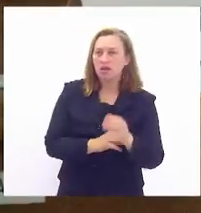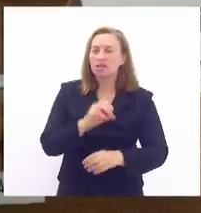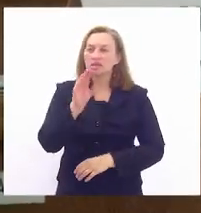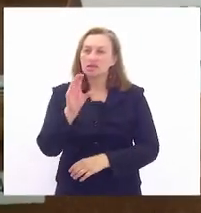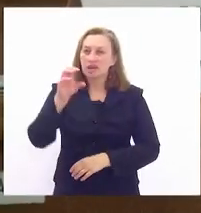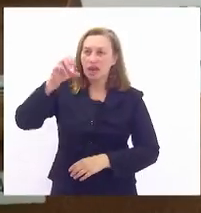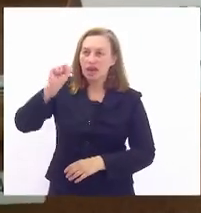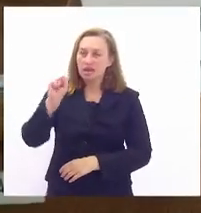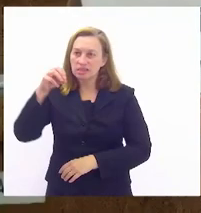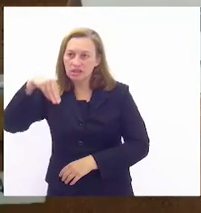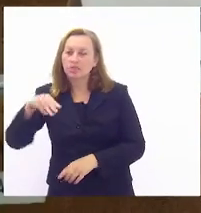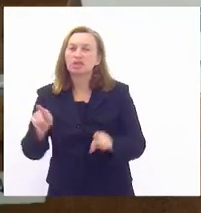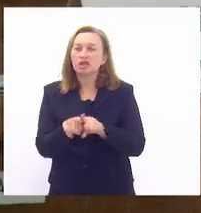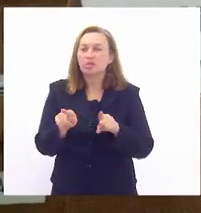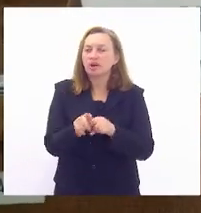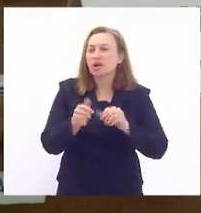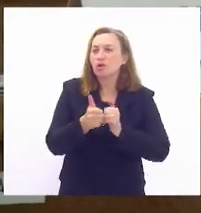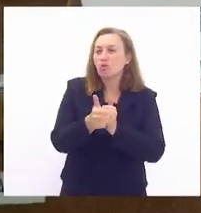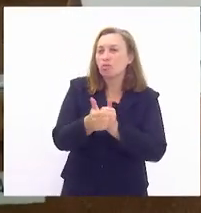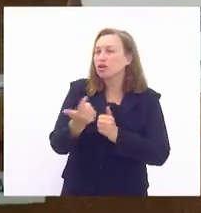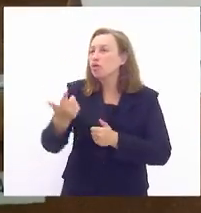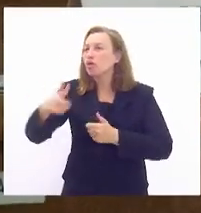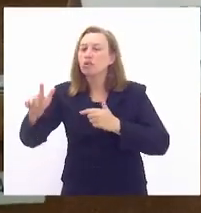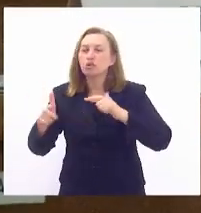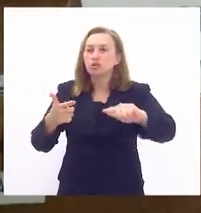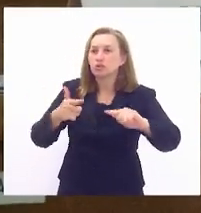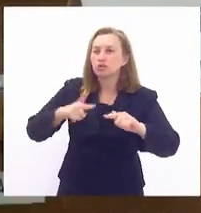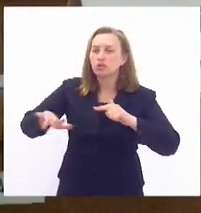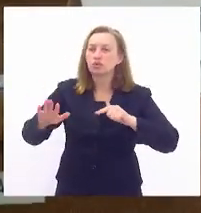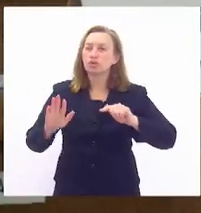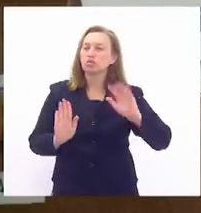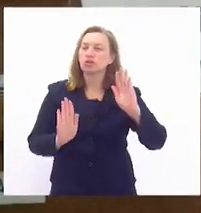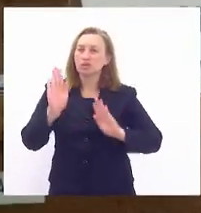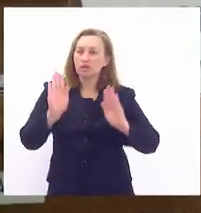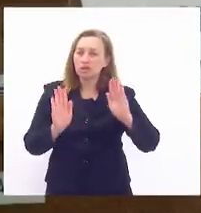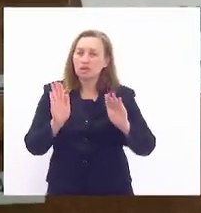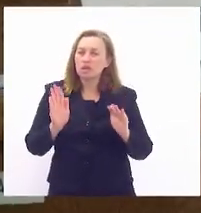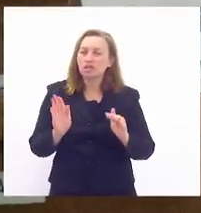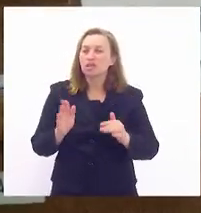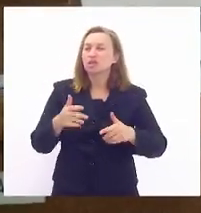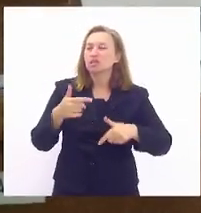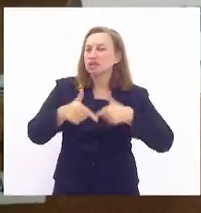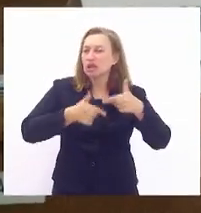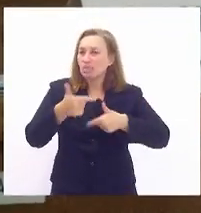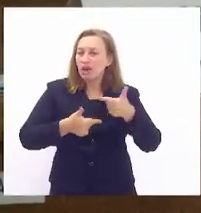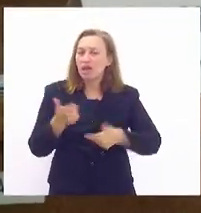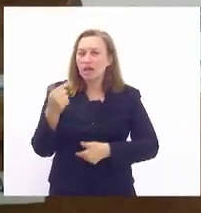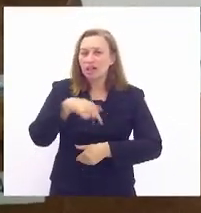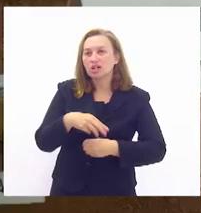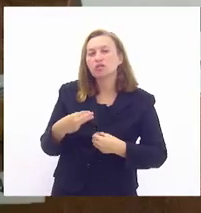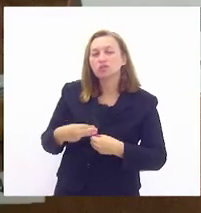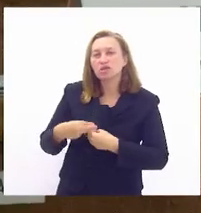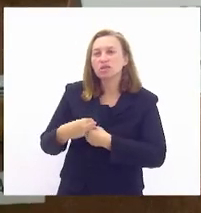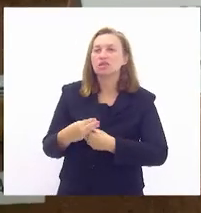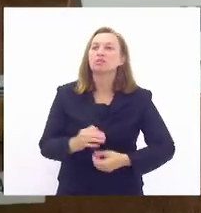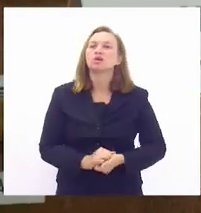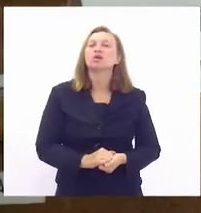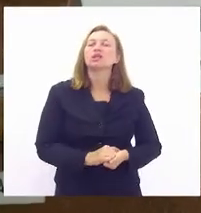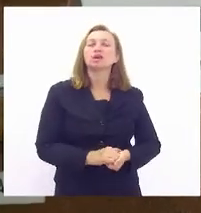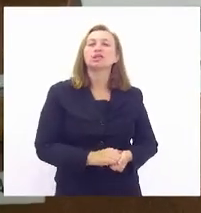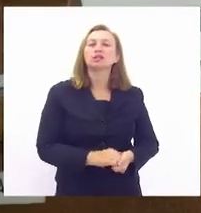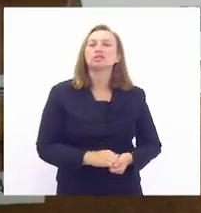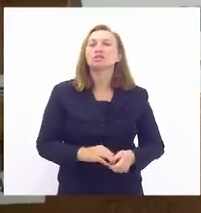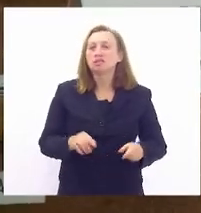CSN, assim como acompanha outras licenças de operação aqui no município, bem como